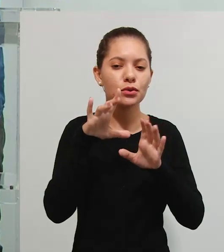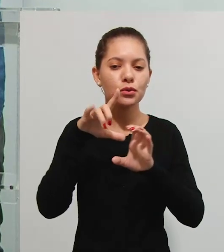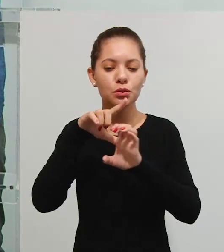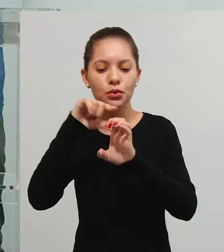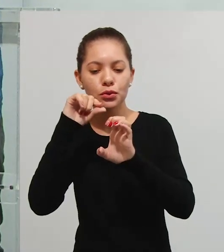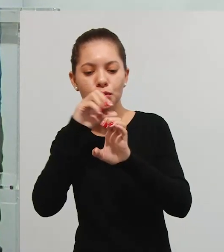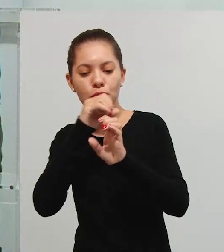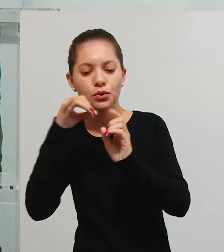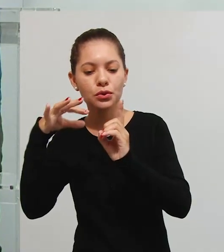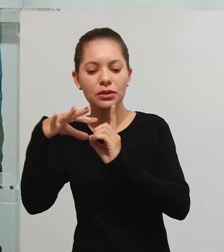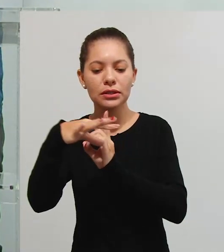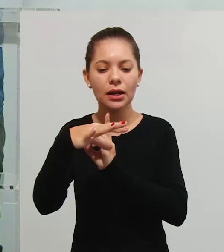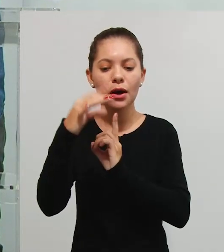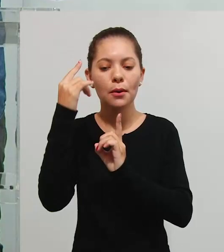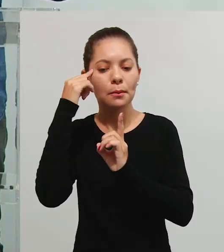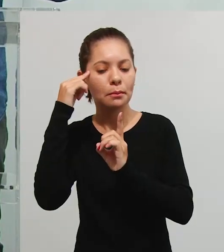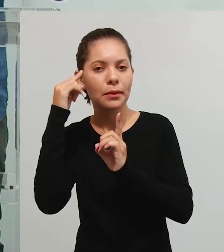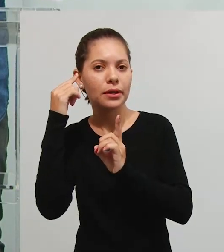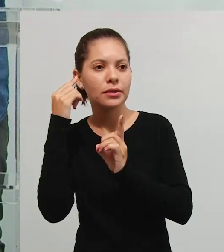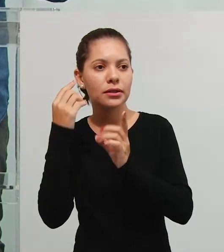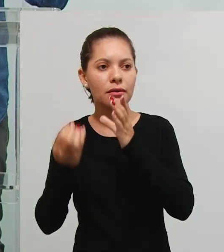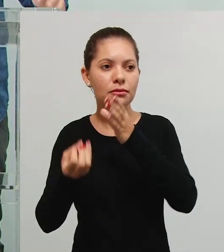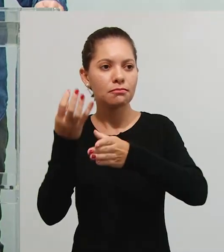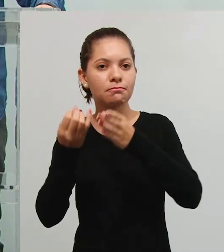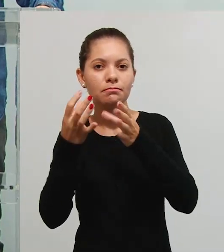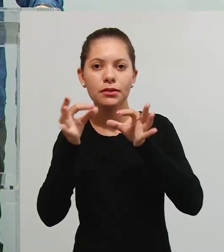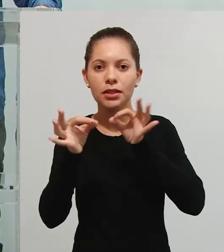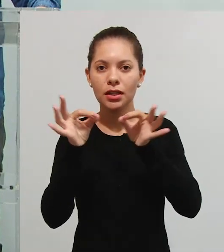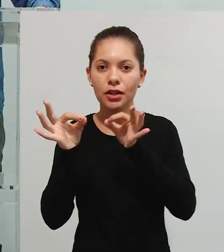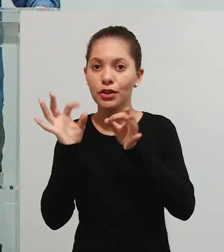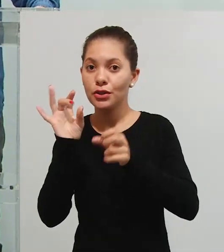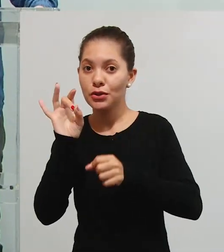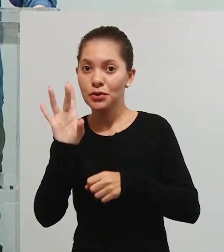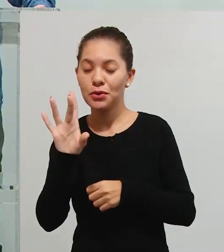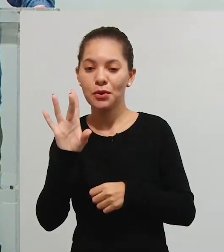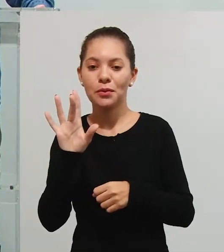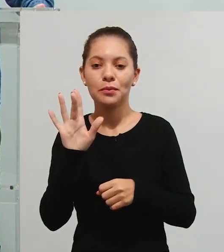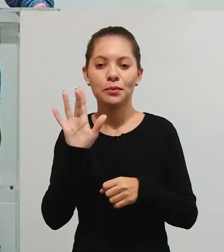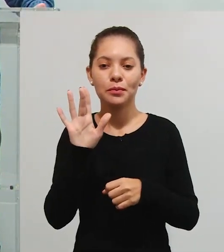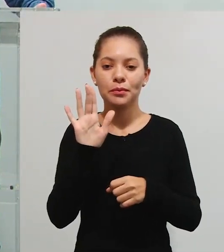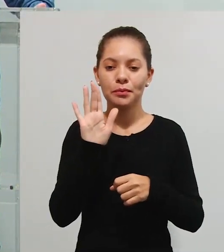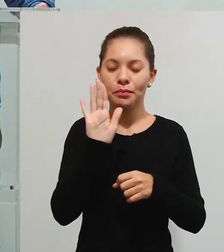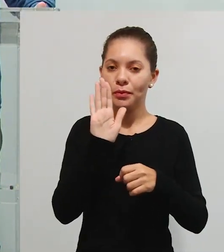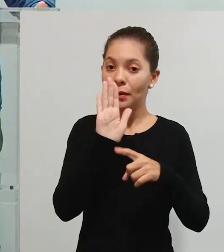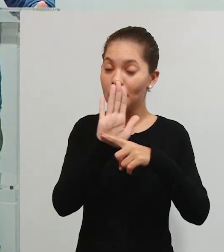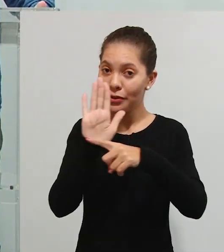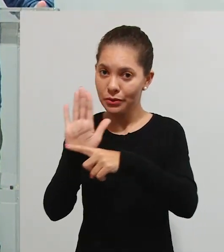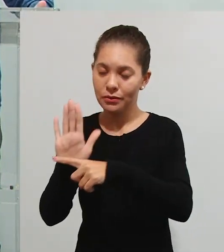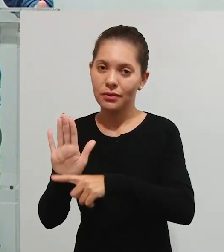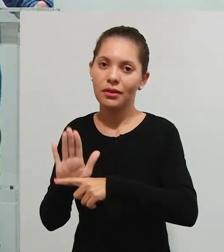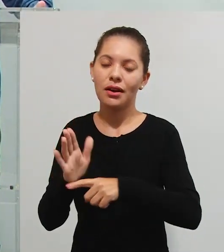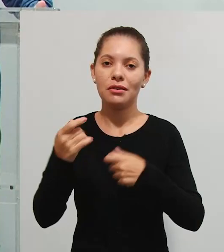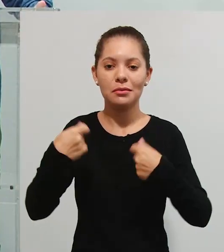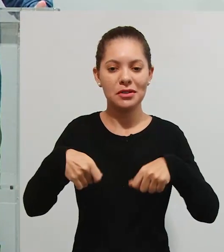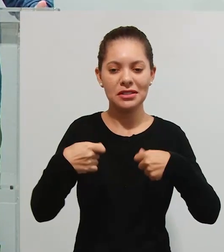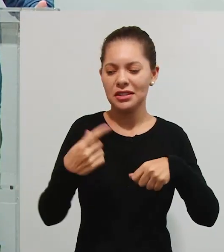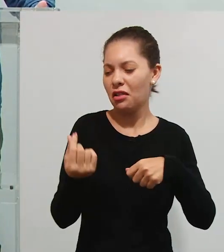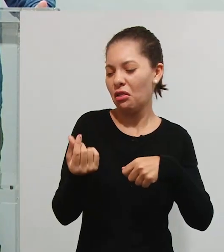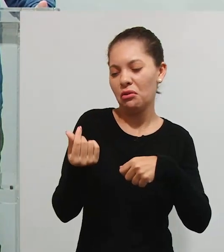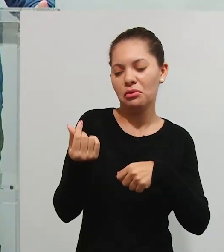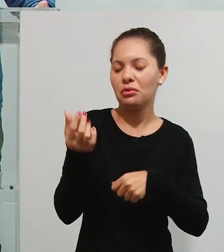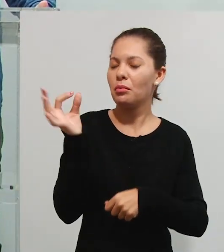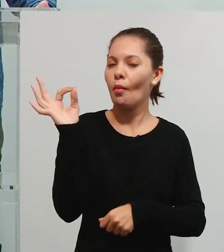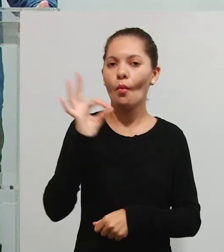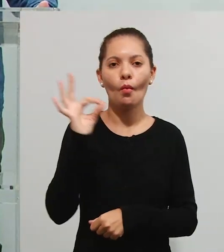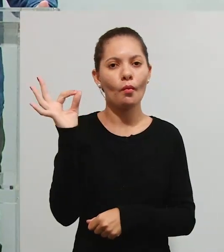percebe que o empreendedorismo social ele é pensado, ele é criado, ele é planejado somente para isso, somente para atender as necessidades,